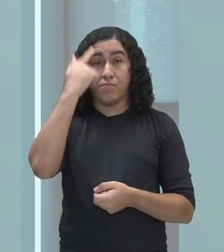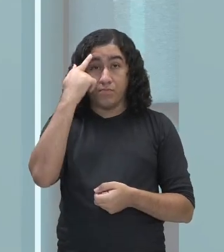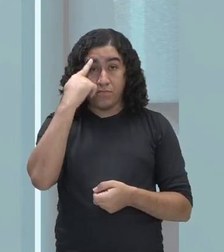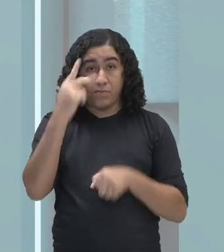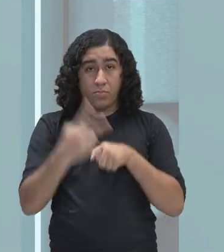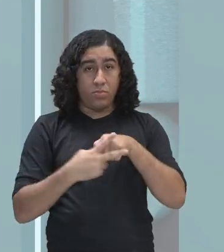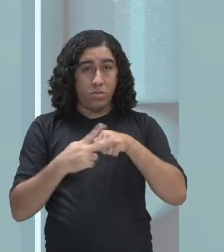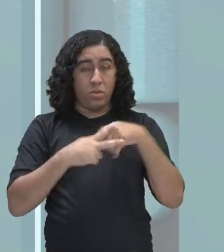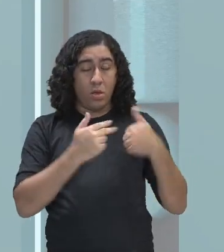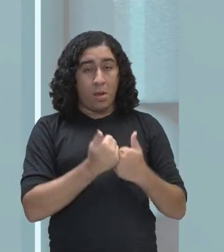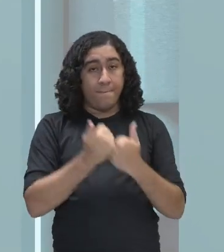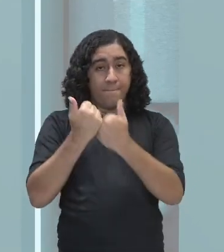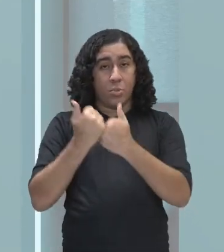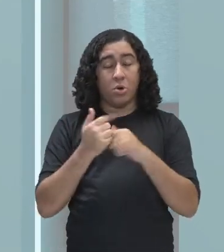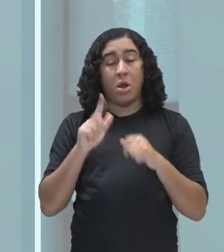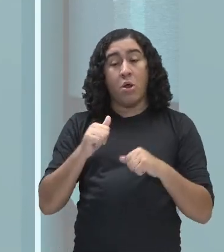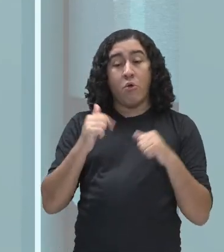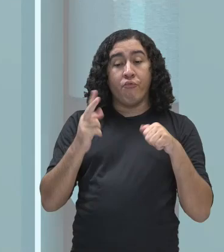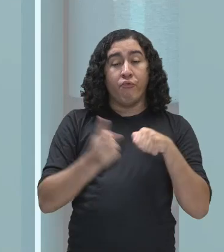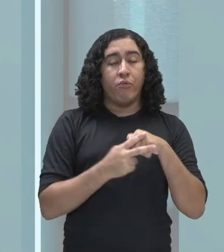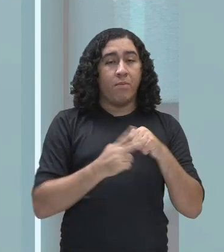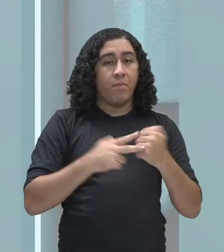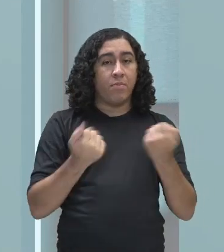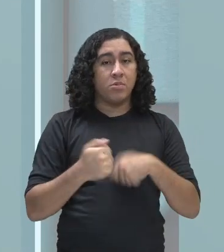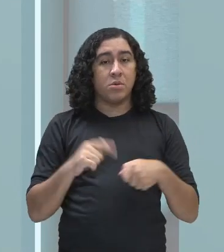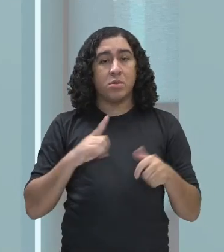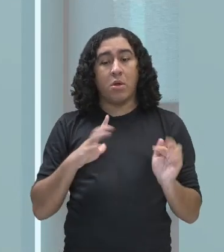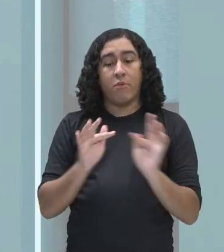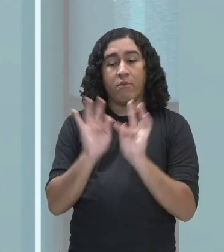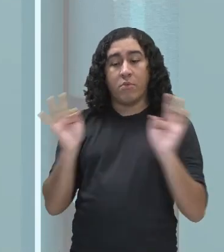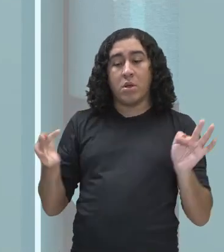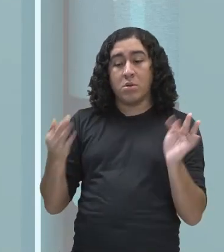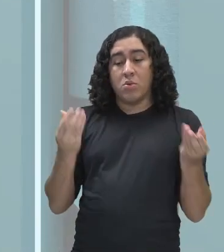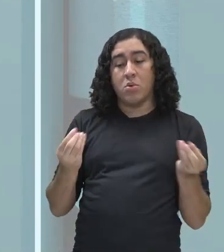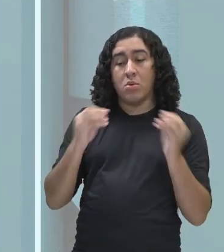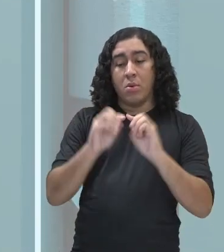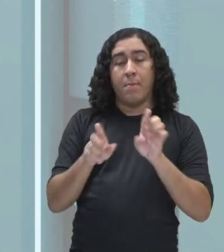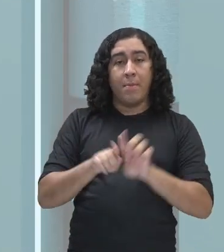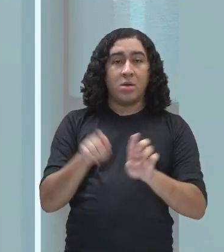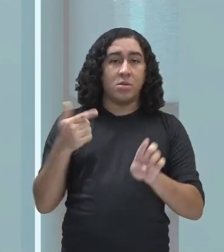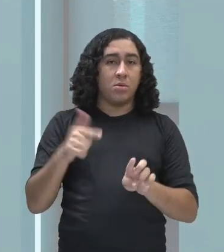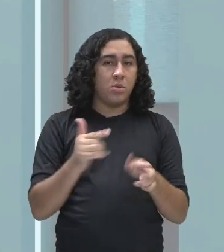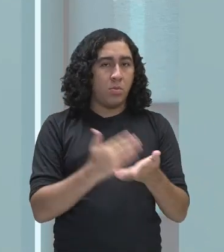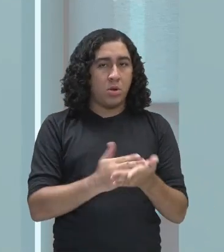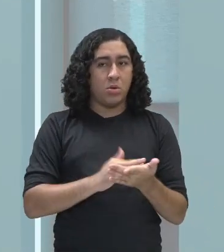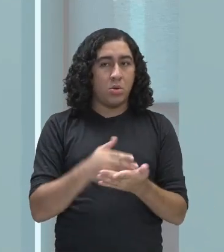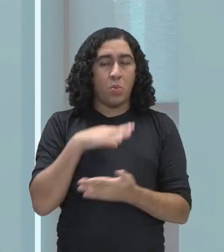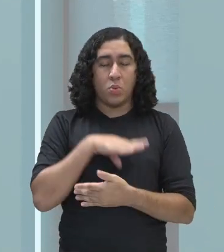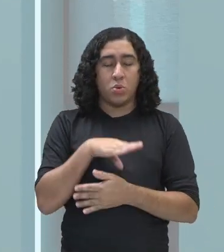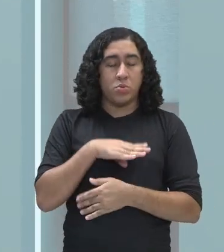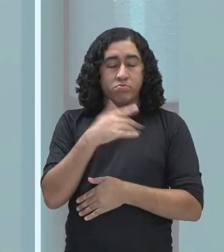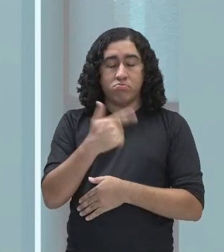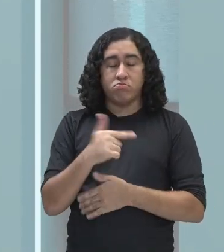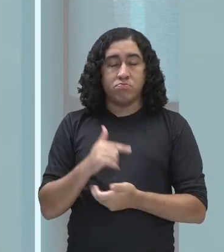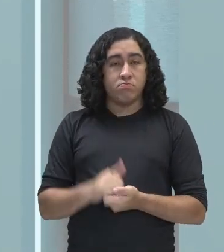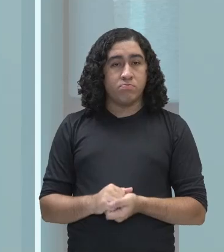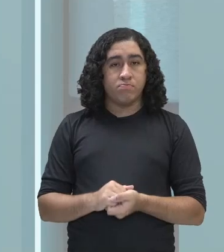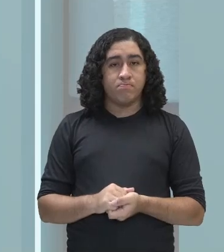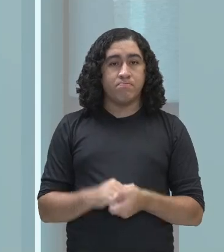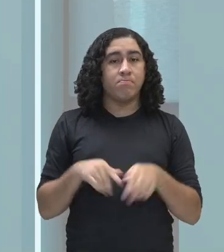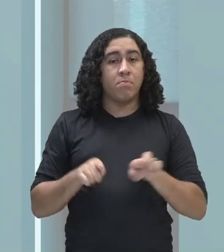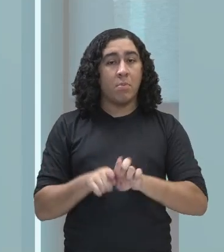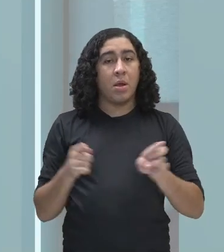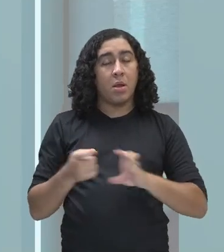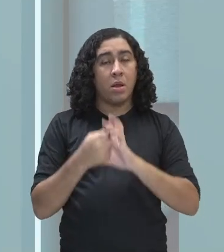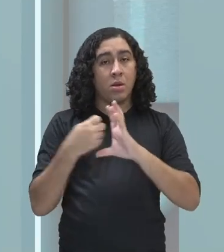de um verbo que precisa estar, né, naquela situação ali, porém ele não tem uma tradução, eu não consigo traduzi-lo. Mas para